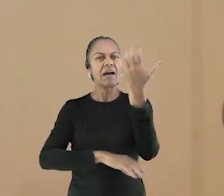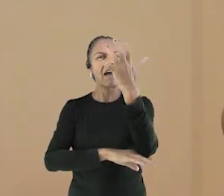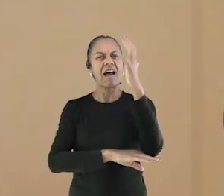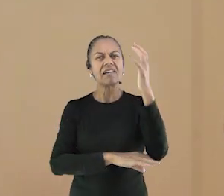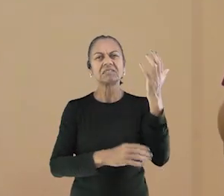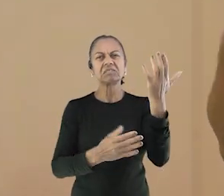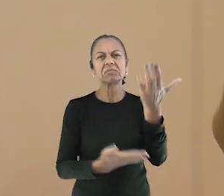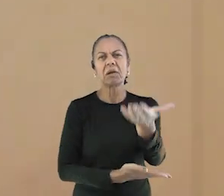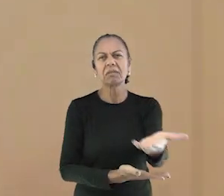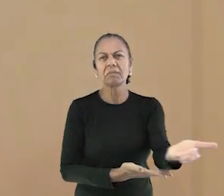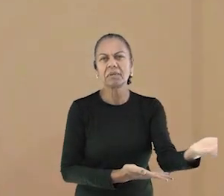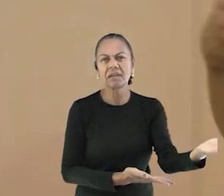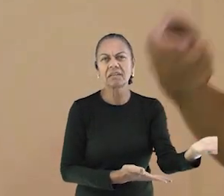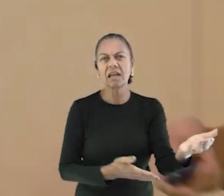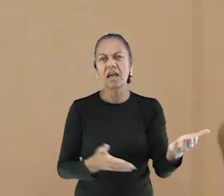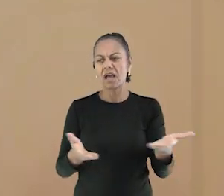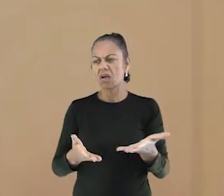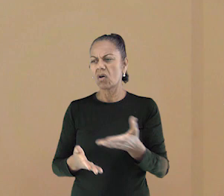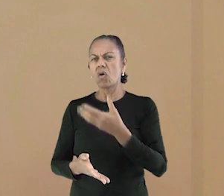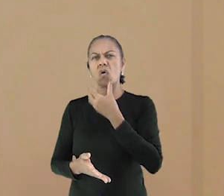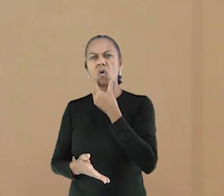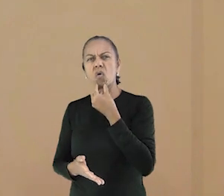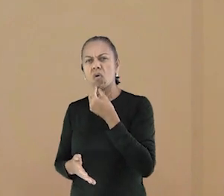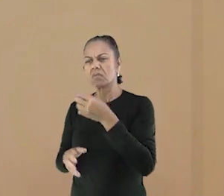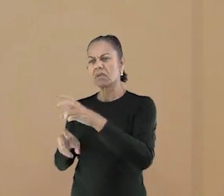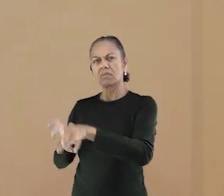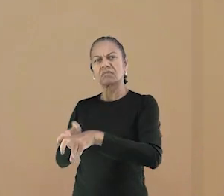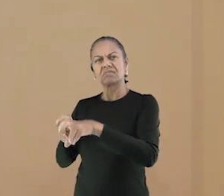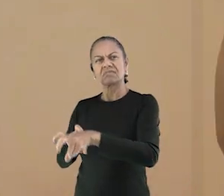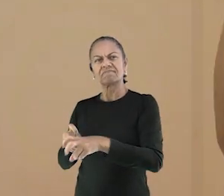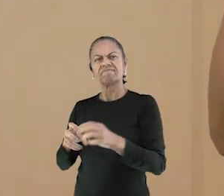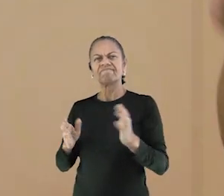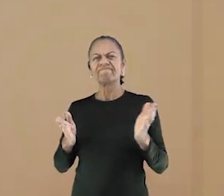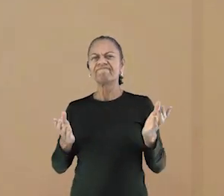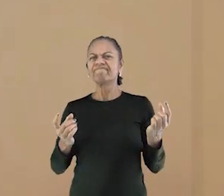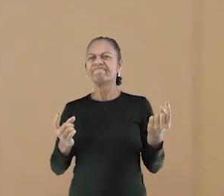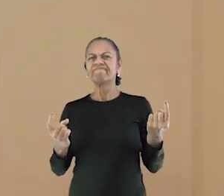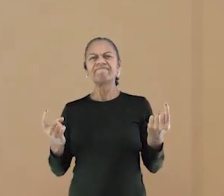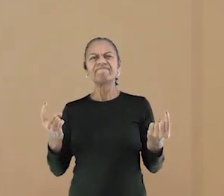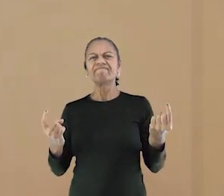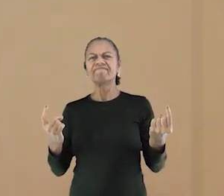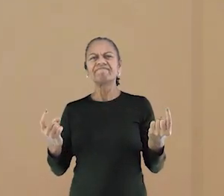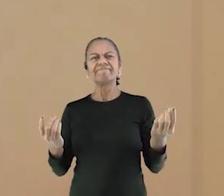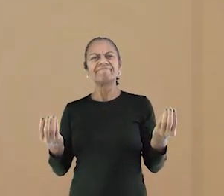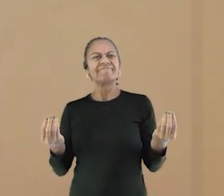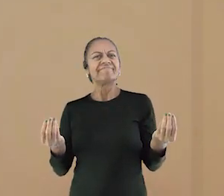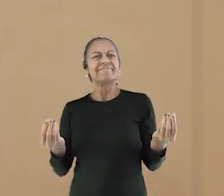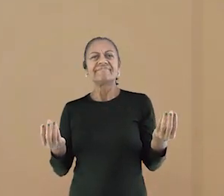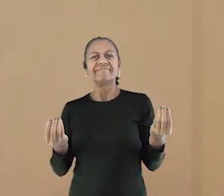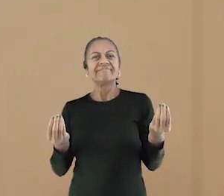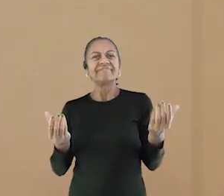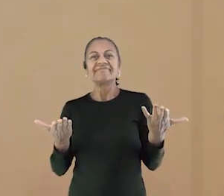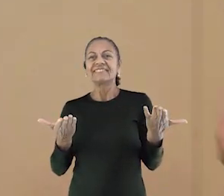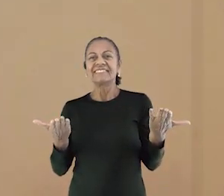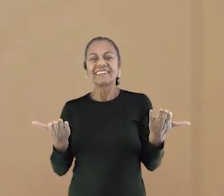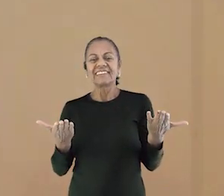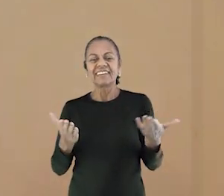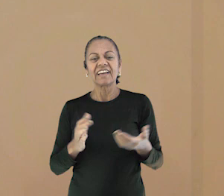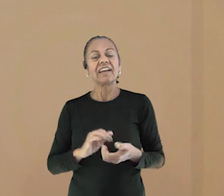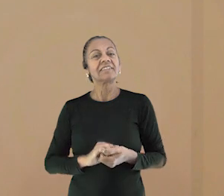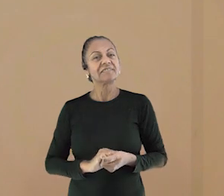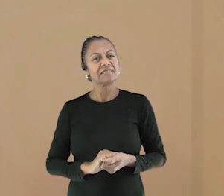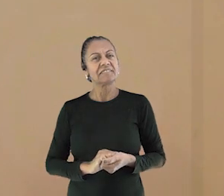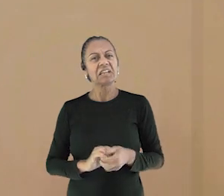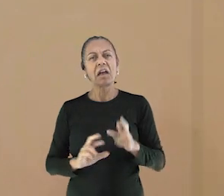por mais que eu tenha ido de um assunto para o outro assim, de maneira bem brusca, né, a verdade é que esses temas eles têm conversado